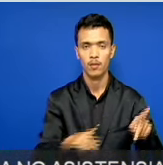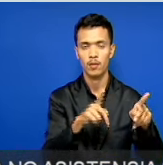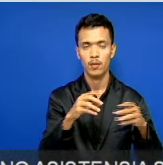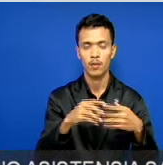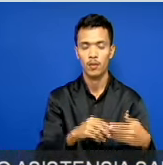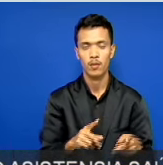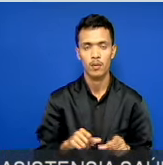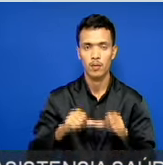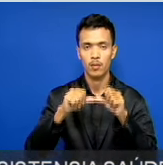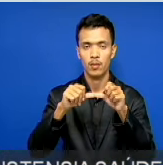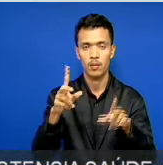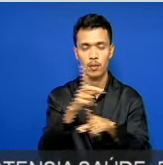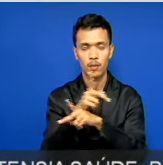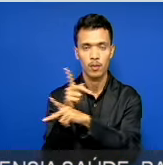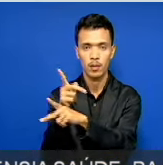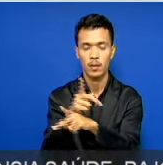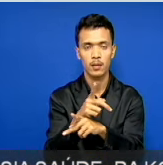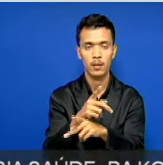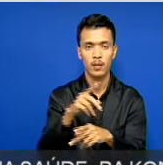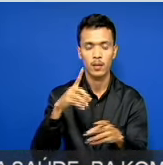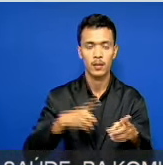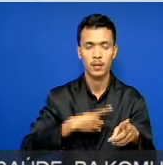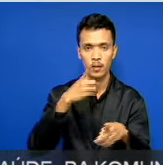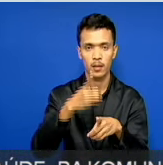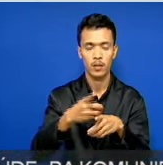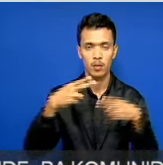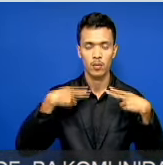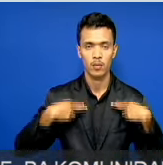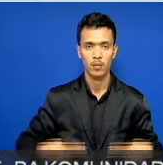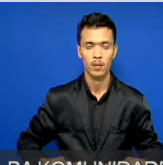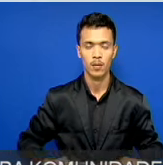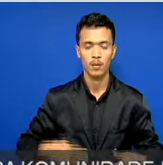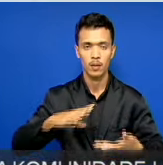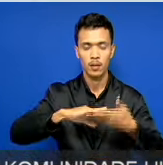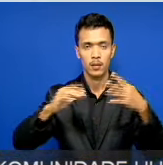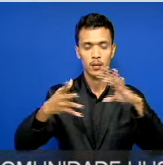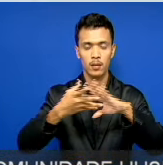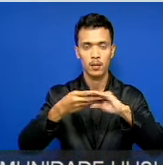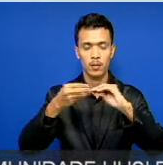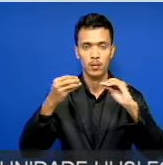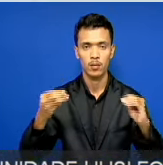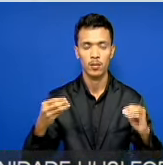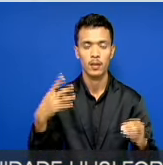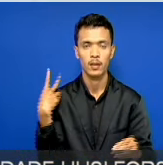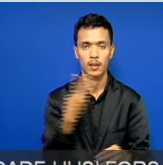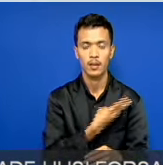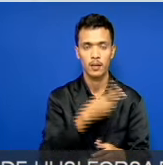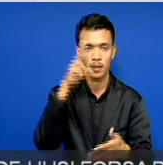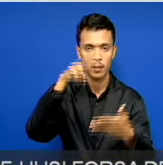proteger e não promove direitos humanos. Hanoi, historicamente, está a ler relatório